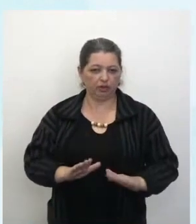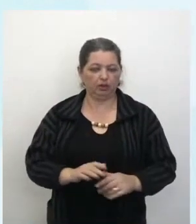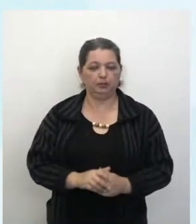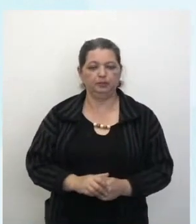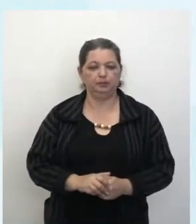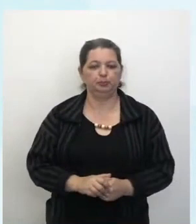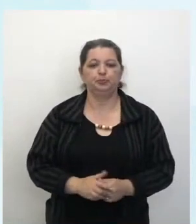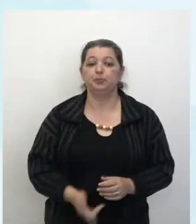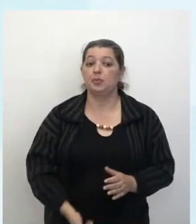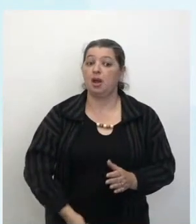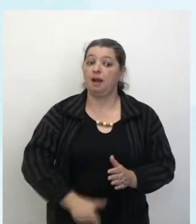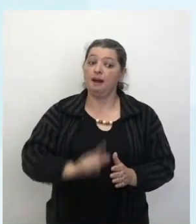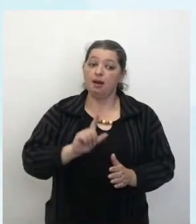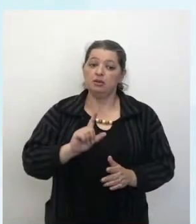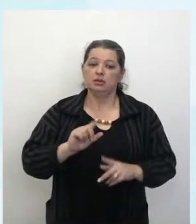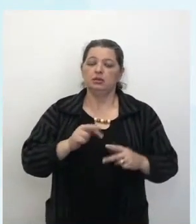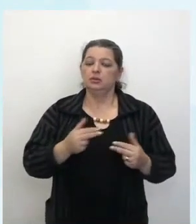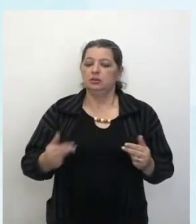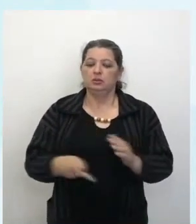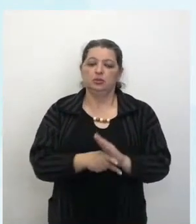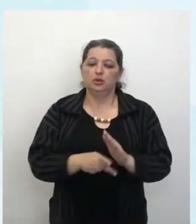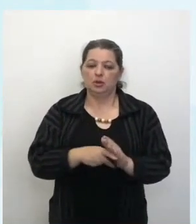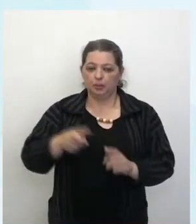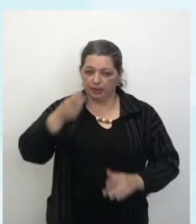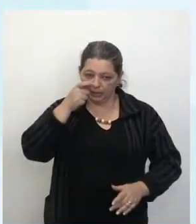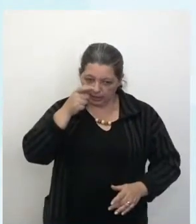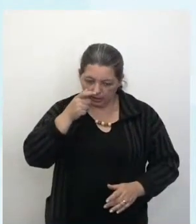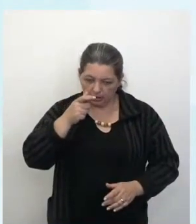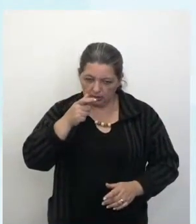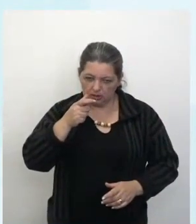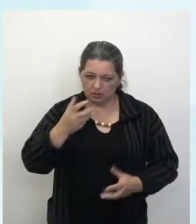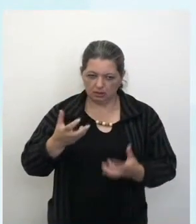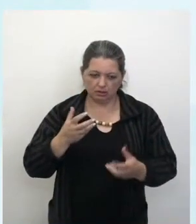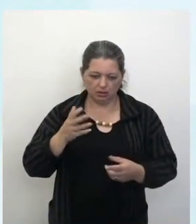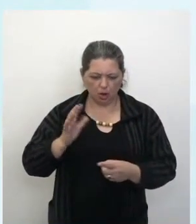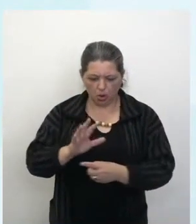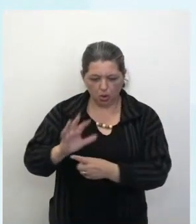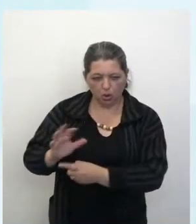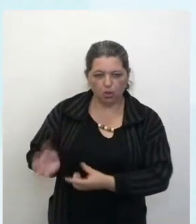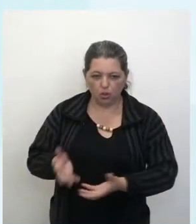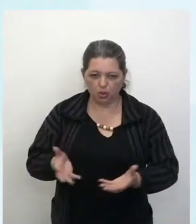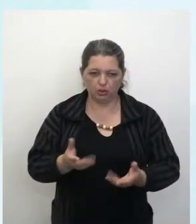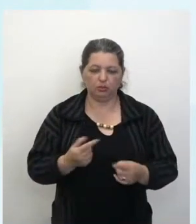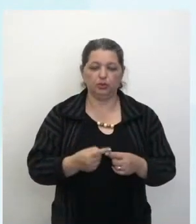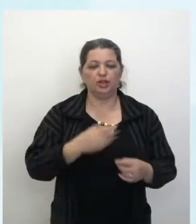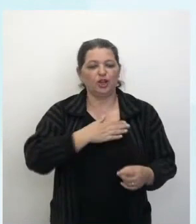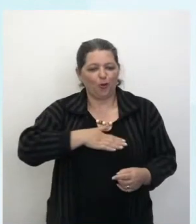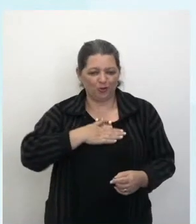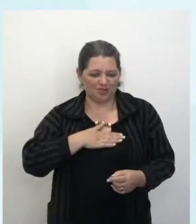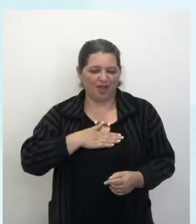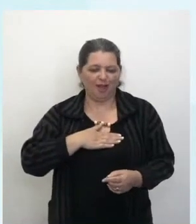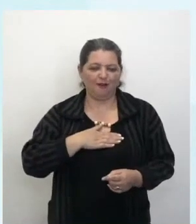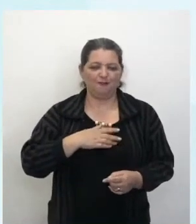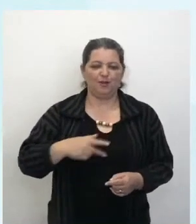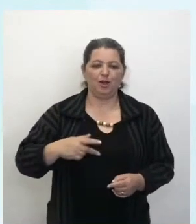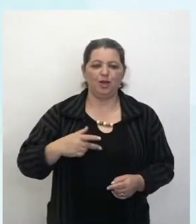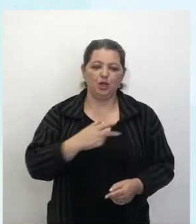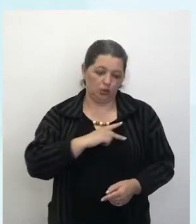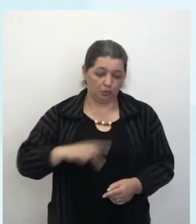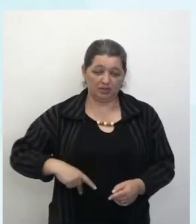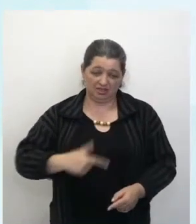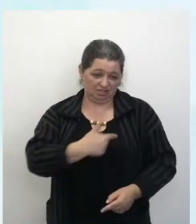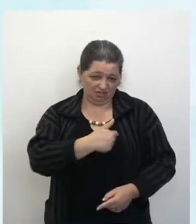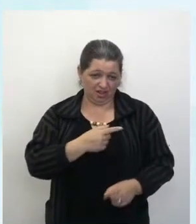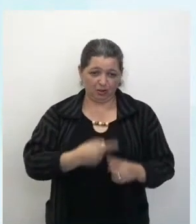esse queremismo crescesse e contagias em as massas e gostavam muito do vagas por causa da série ter os militares